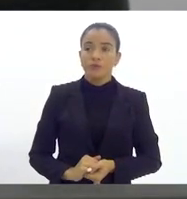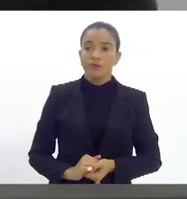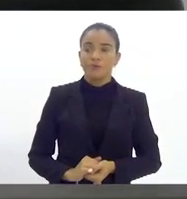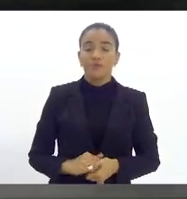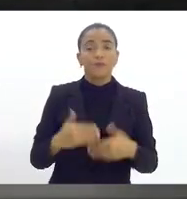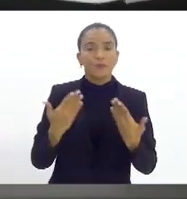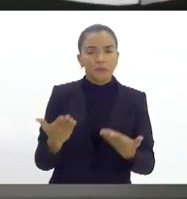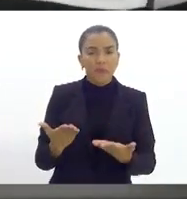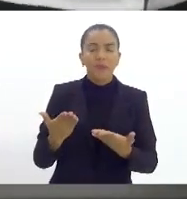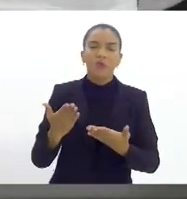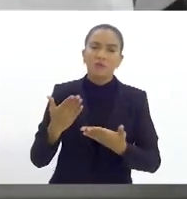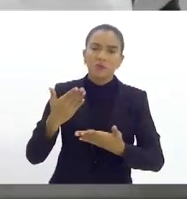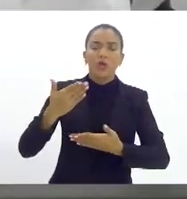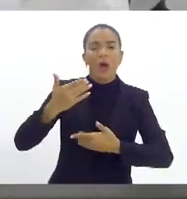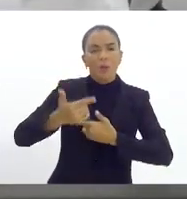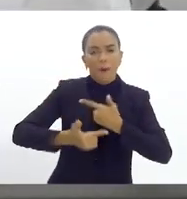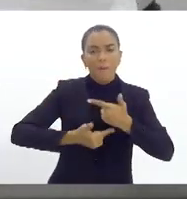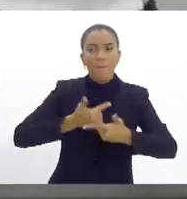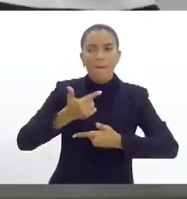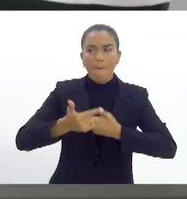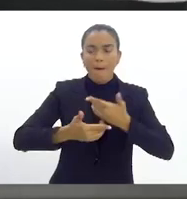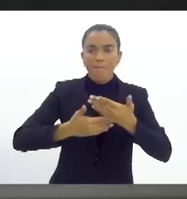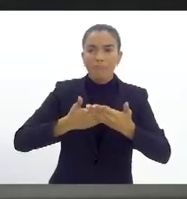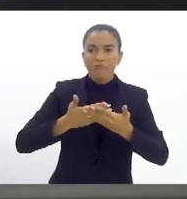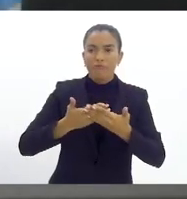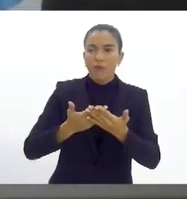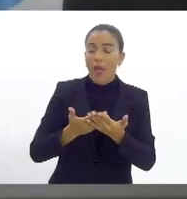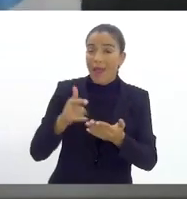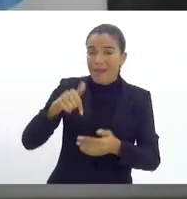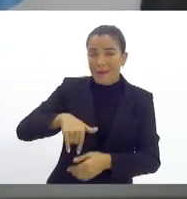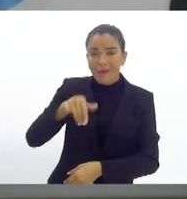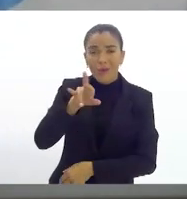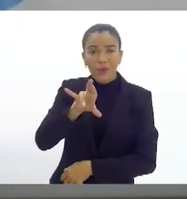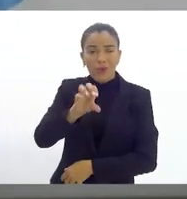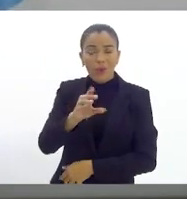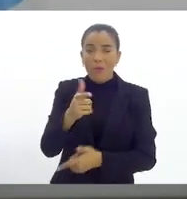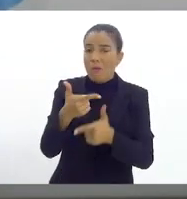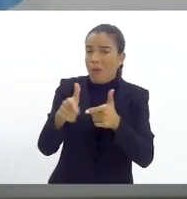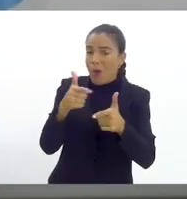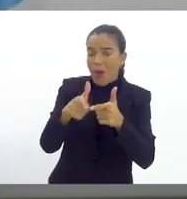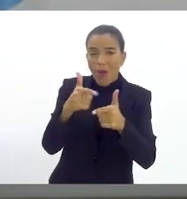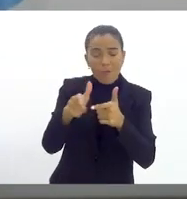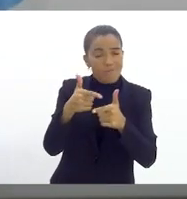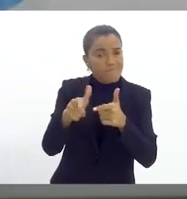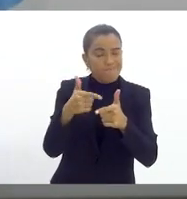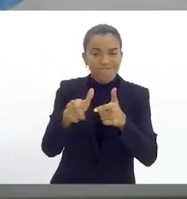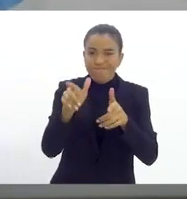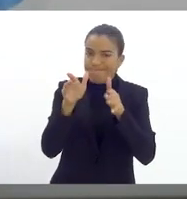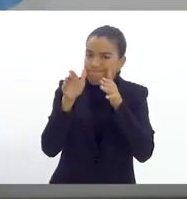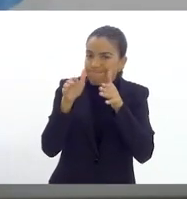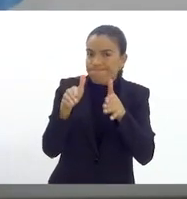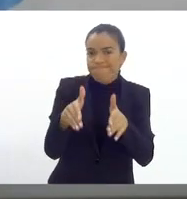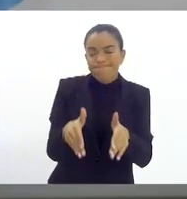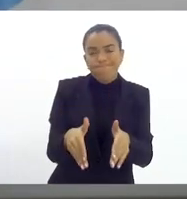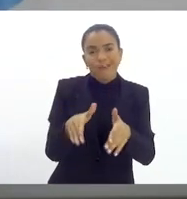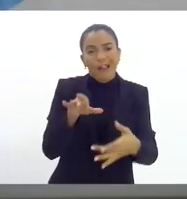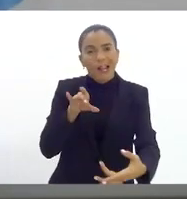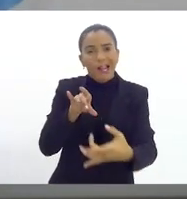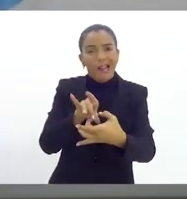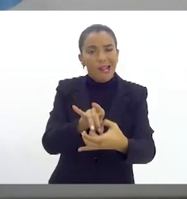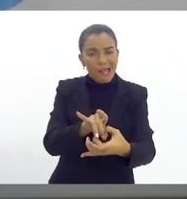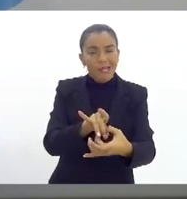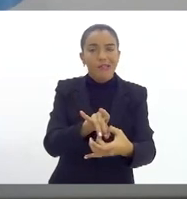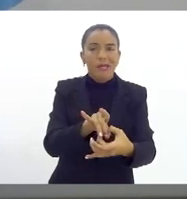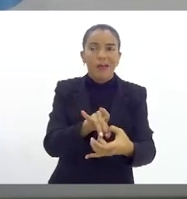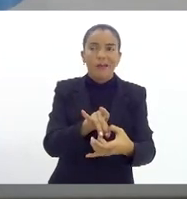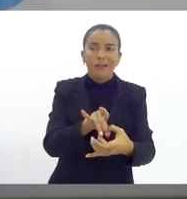isso acarretou aqui no Rio de Janeiro muitos problemas diretamente ligados